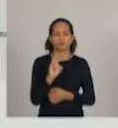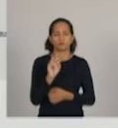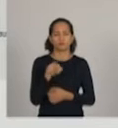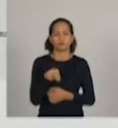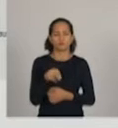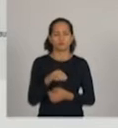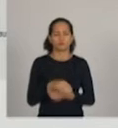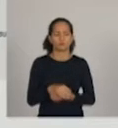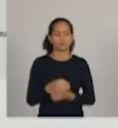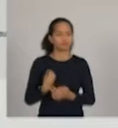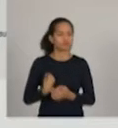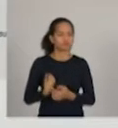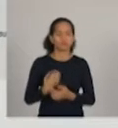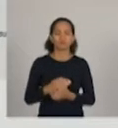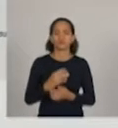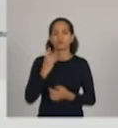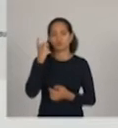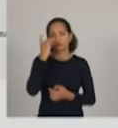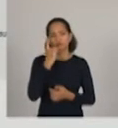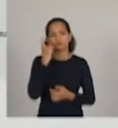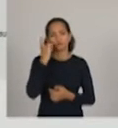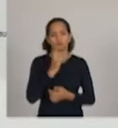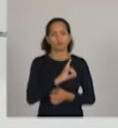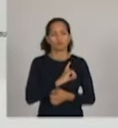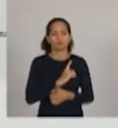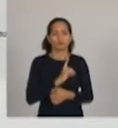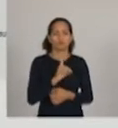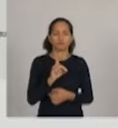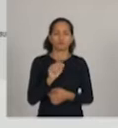Está presente. Como vota o deputado Danilo Baense?